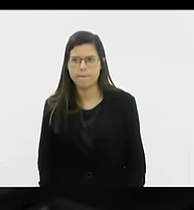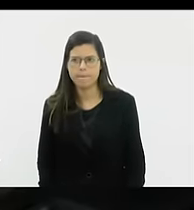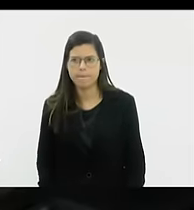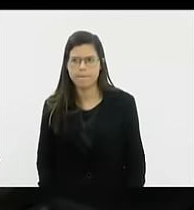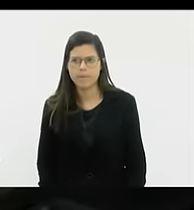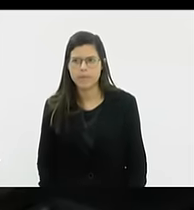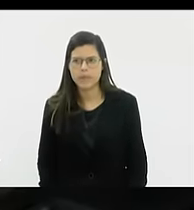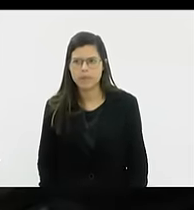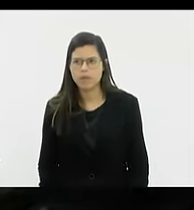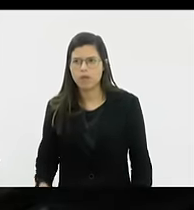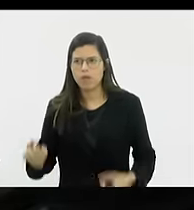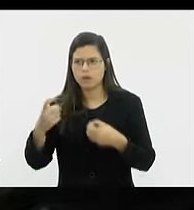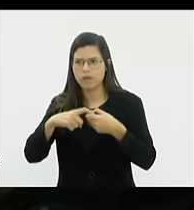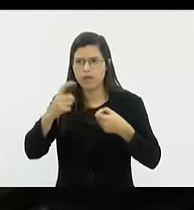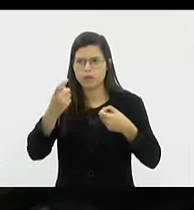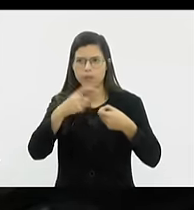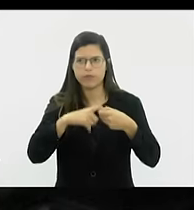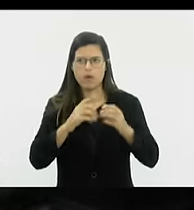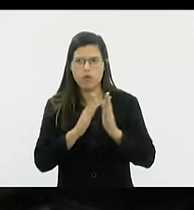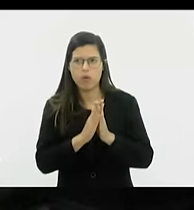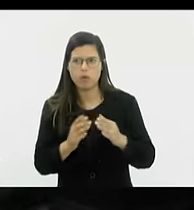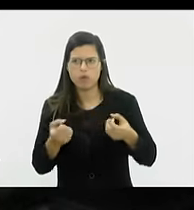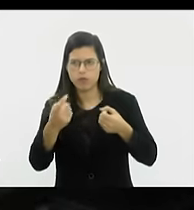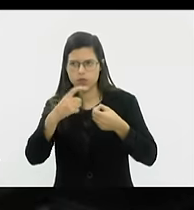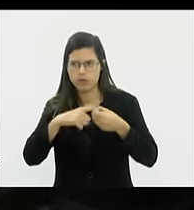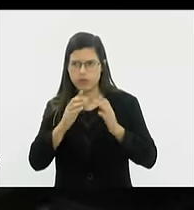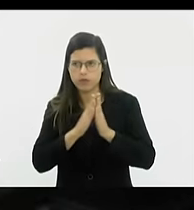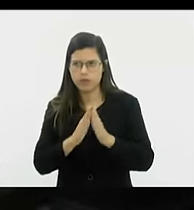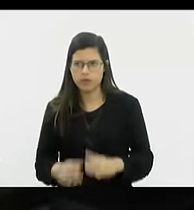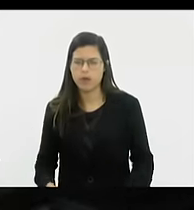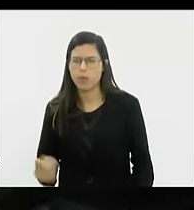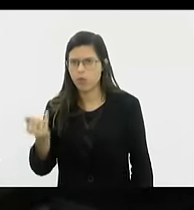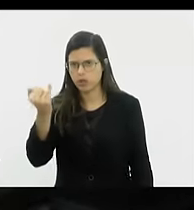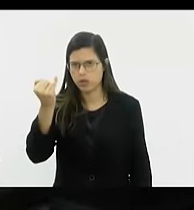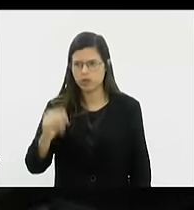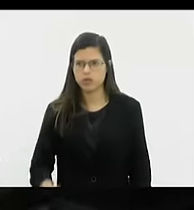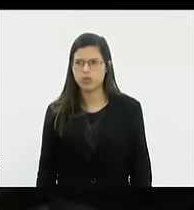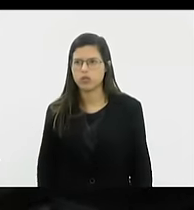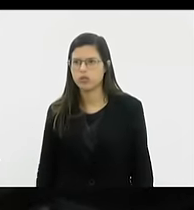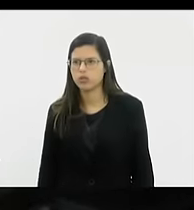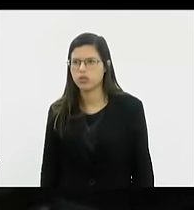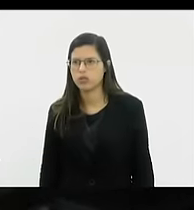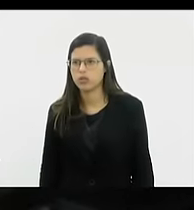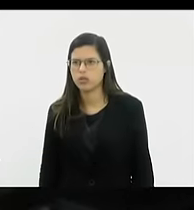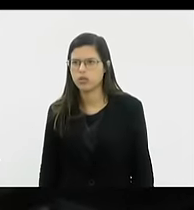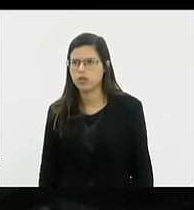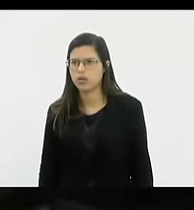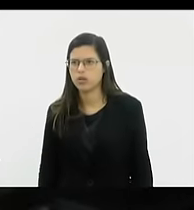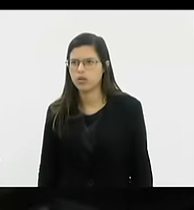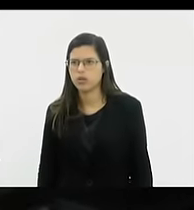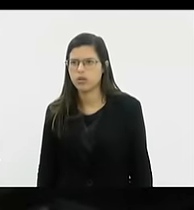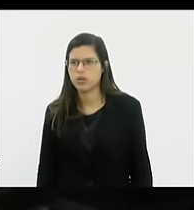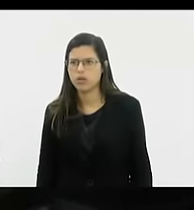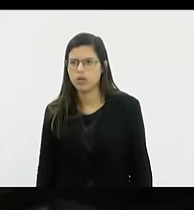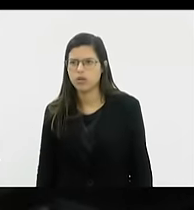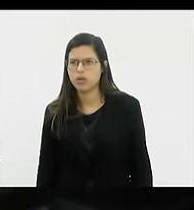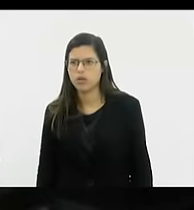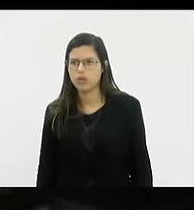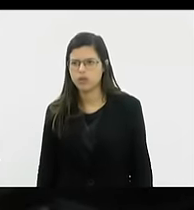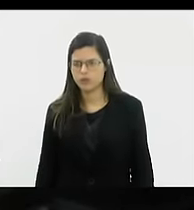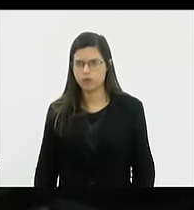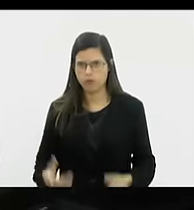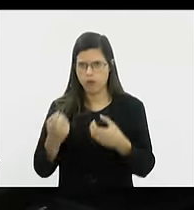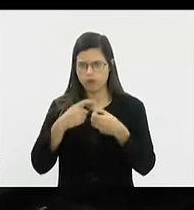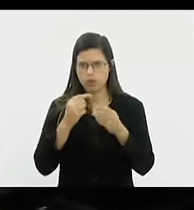Só uma pausa, volta ali, por favor. Volta ali, por favor, isso é importante. E aqui eu me dirijo... Pode voltar do início, pode